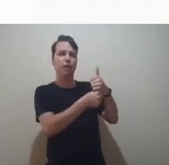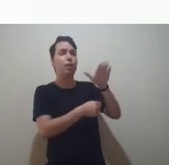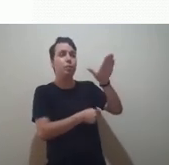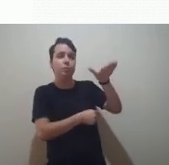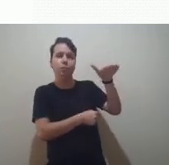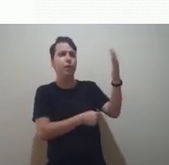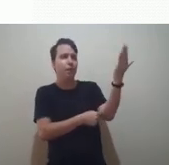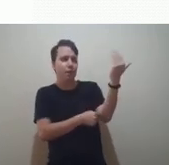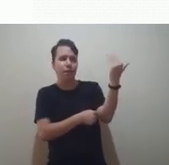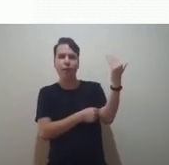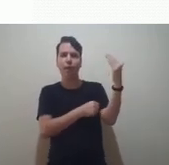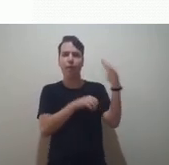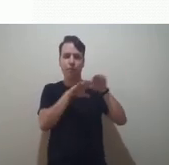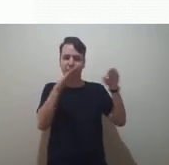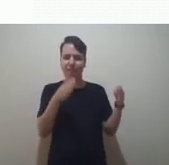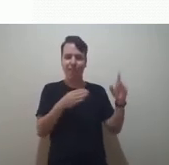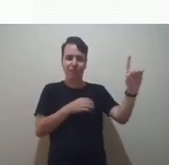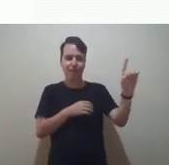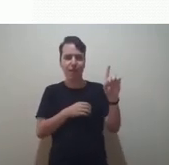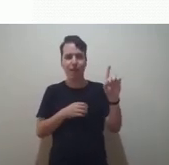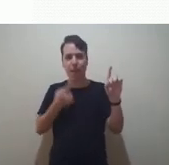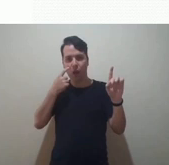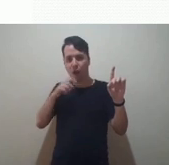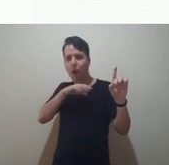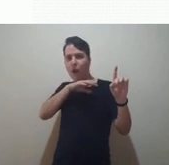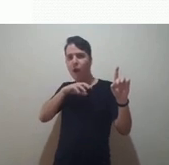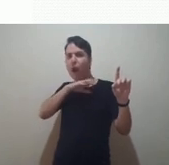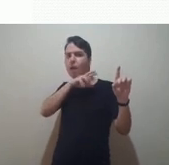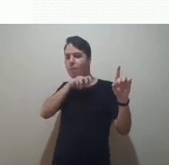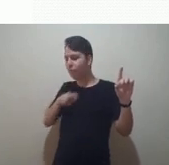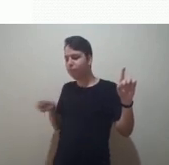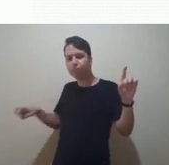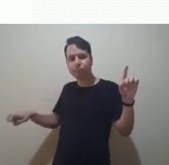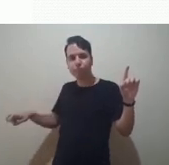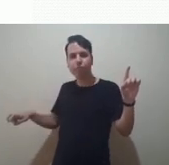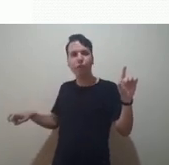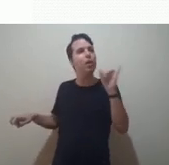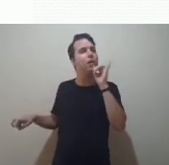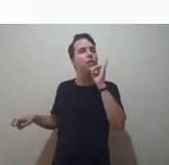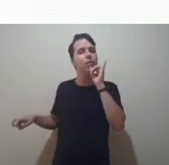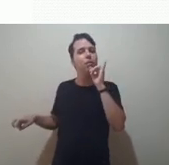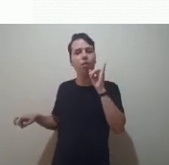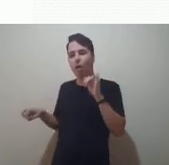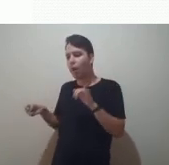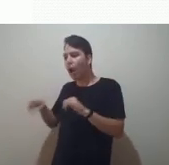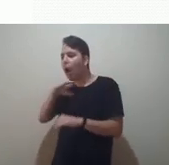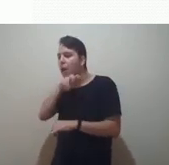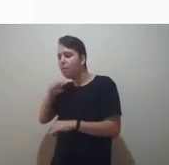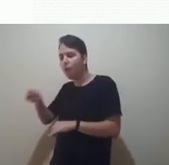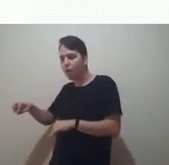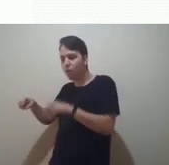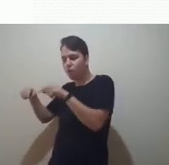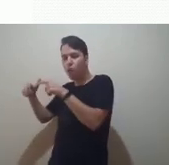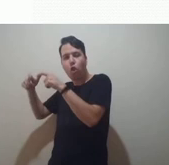pedir pro tutor ir até a recepção ou, enfim, tirar o animal daquele ambiente. Caso